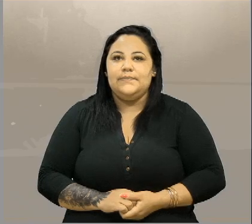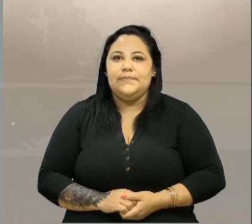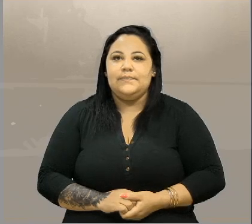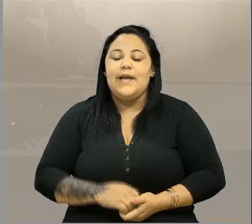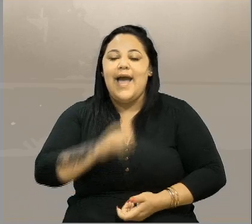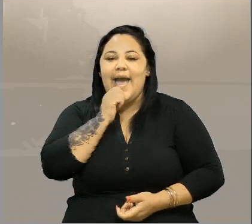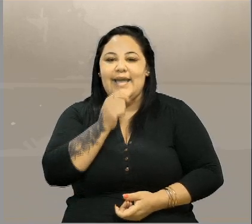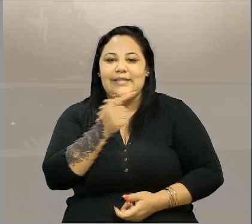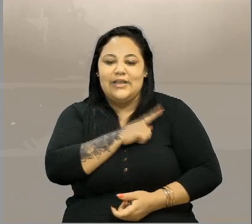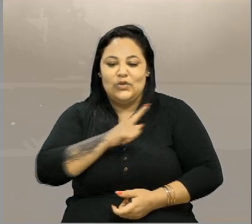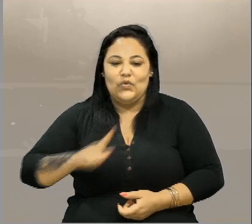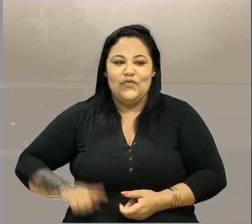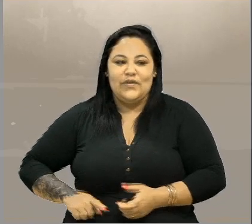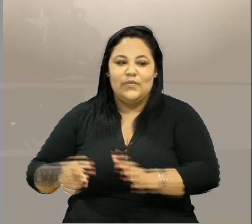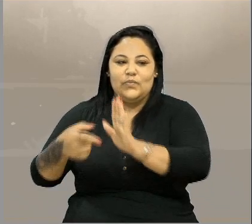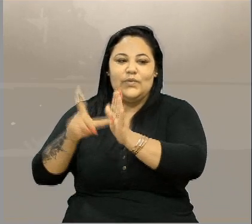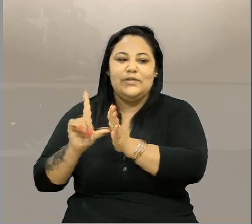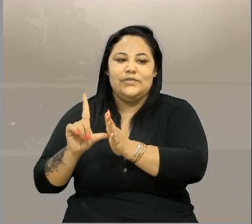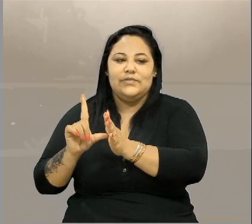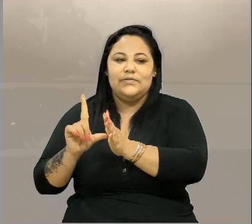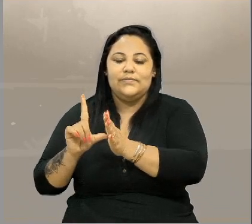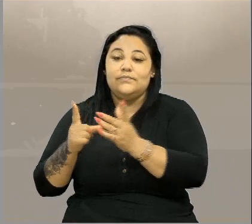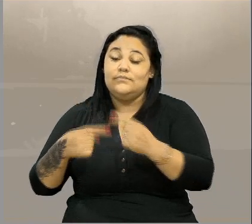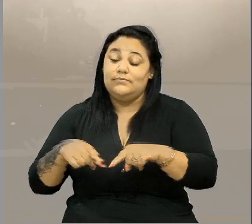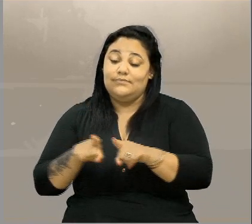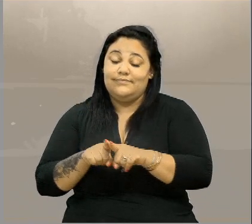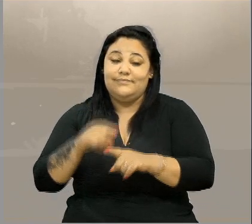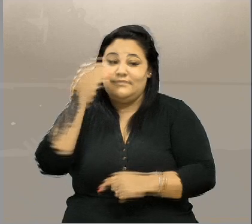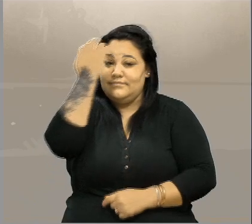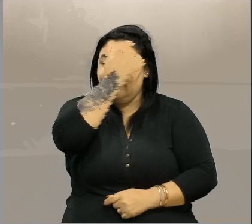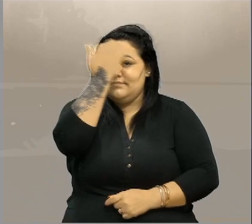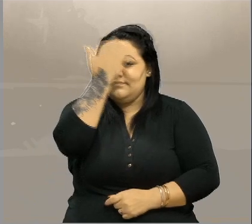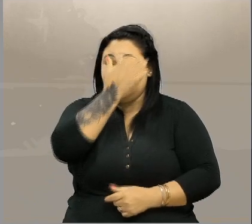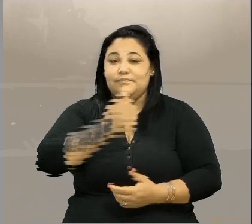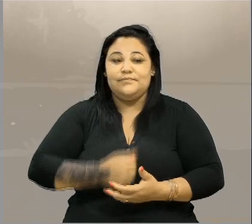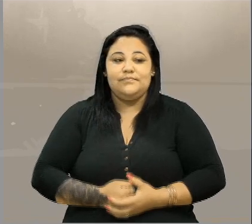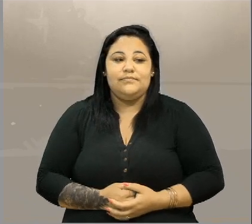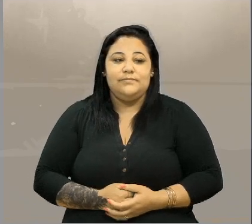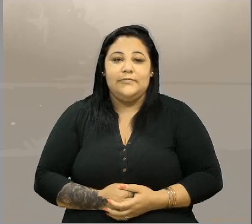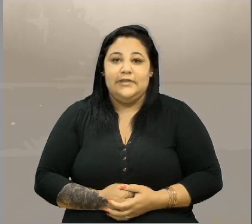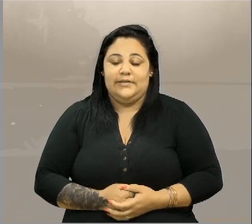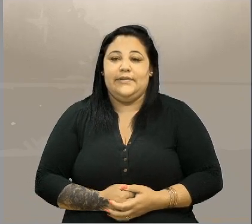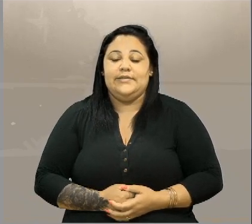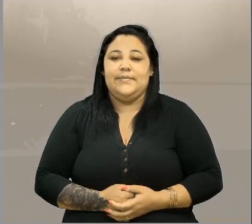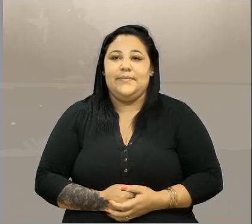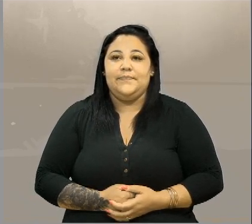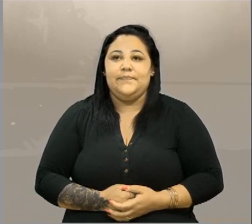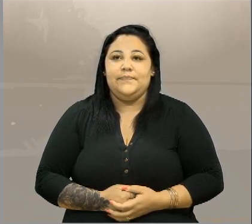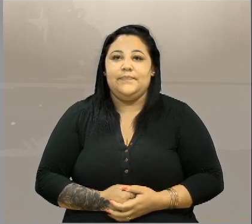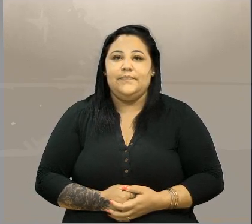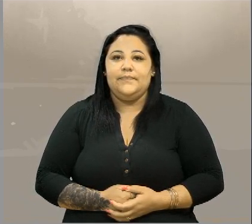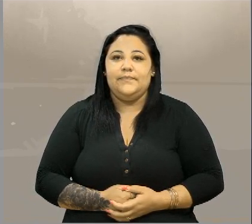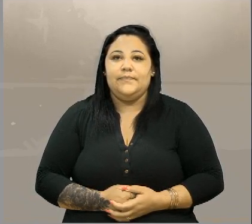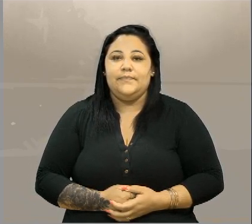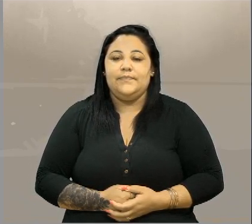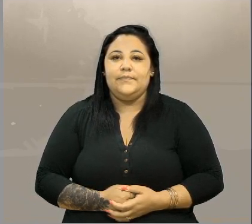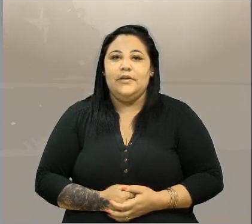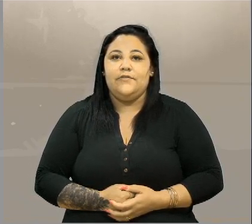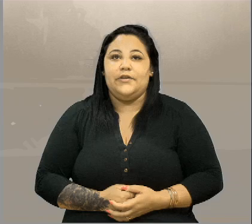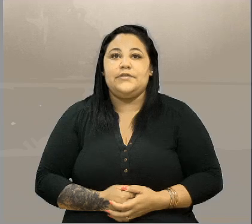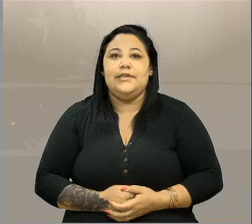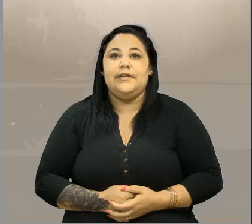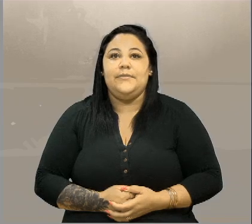ainda no governo anterior ao governo Adiló, e que, aliás, era uma pauta da época, né, do nosso querido